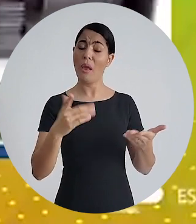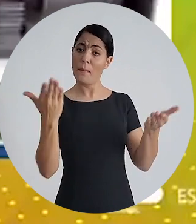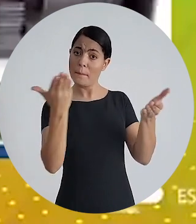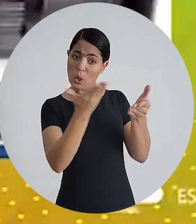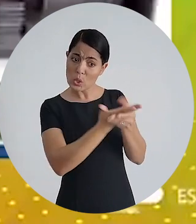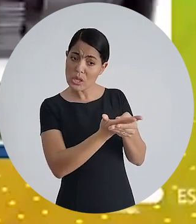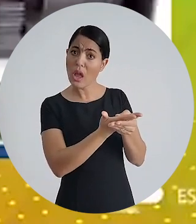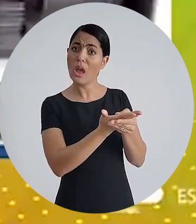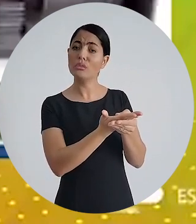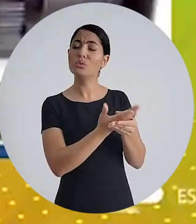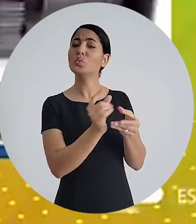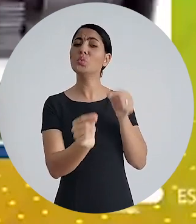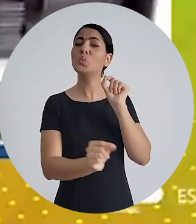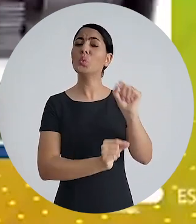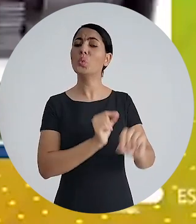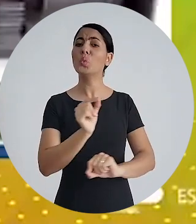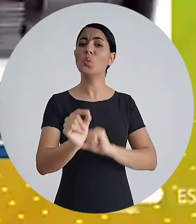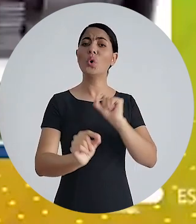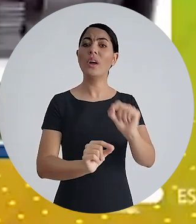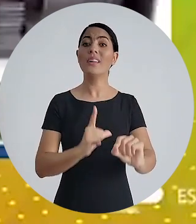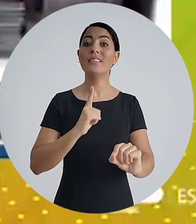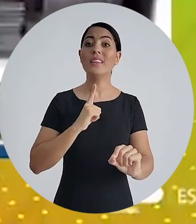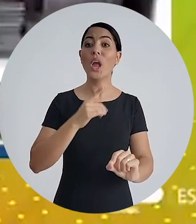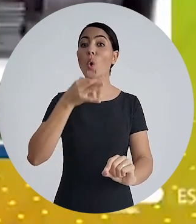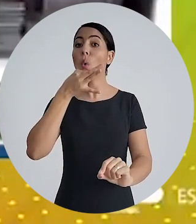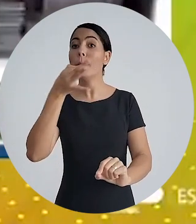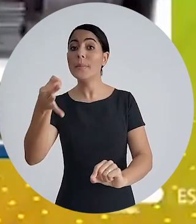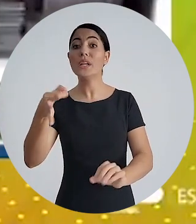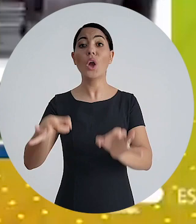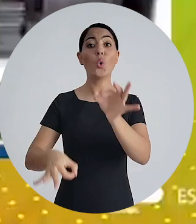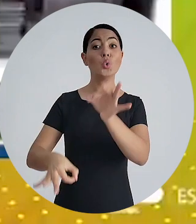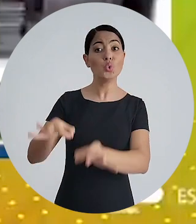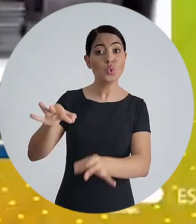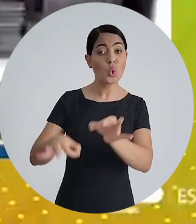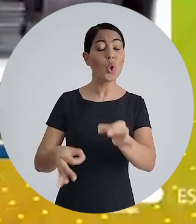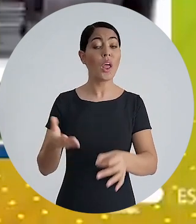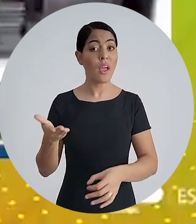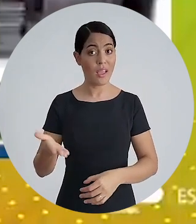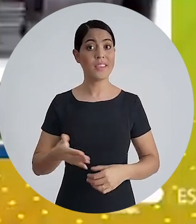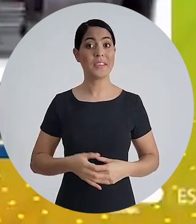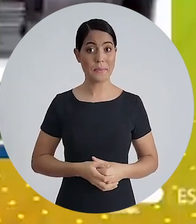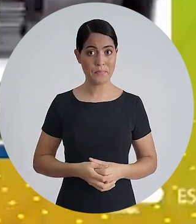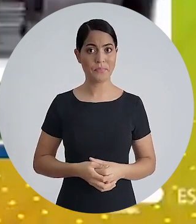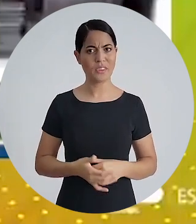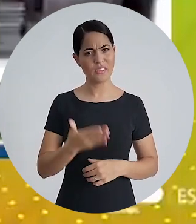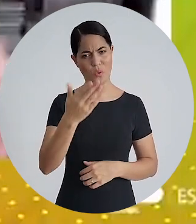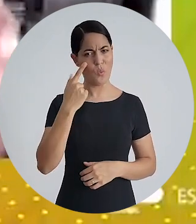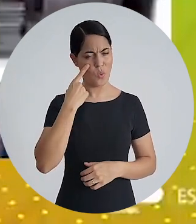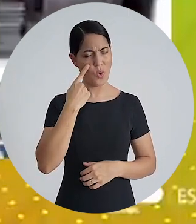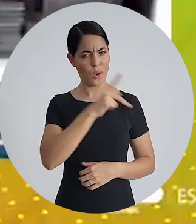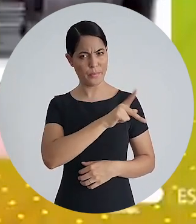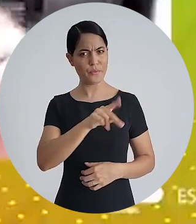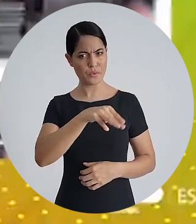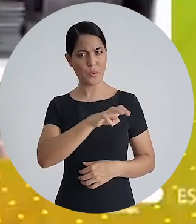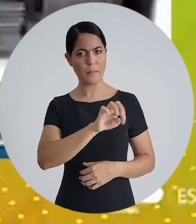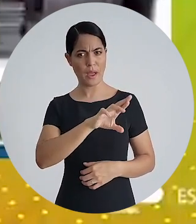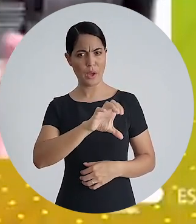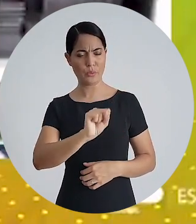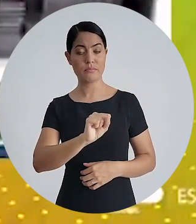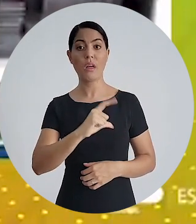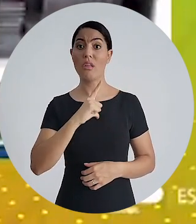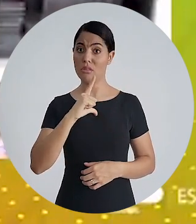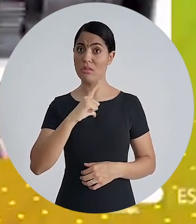ela pressupõe, invocando aqui Robert Alex, o ônus da argumentação jurídica. Professor Marcos, veja, é fato que a